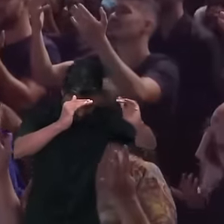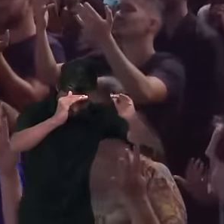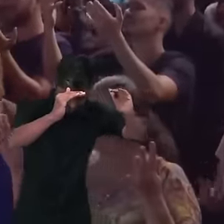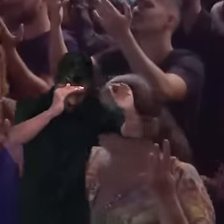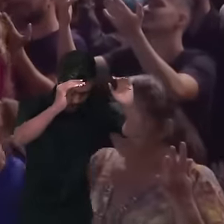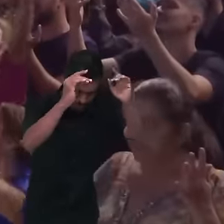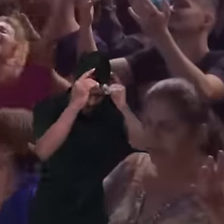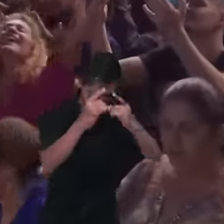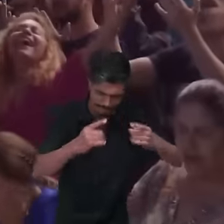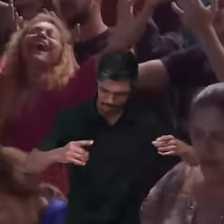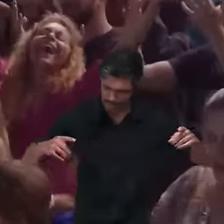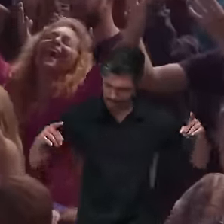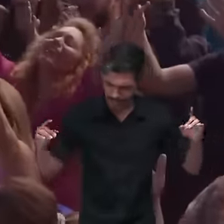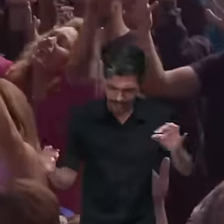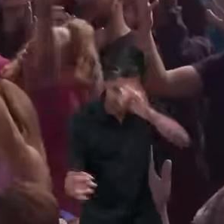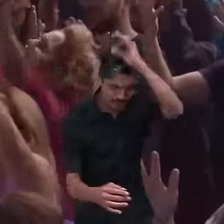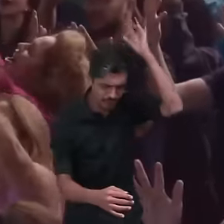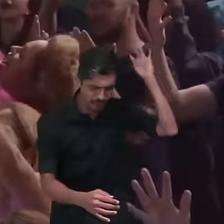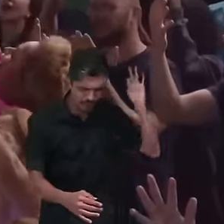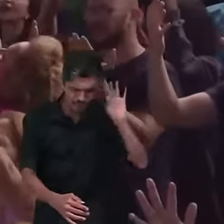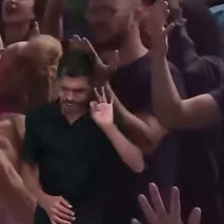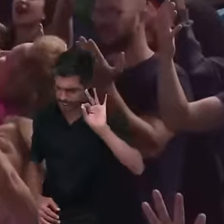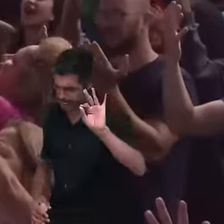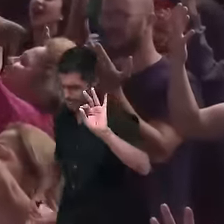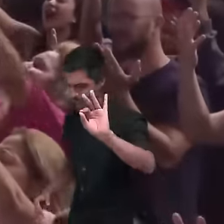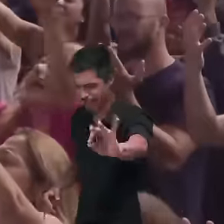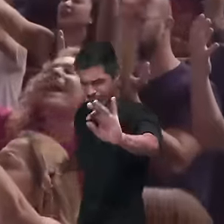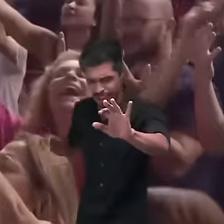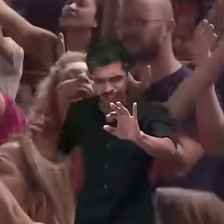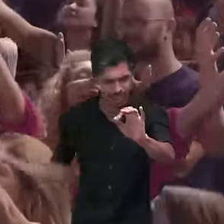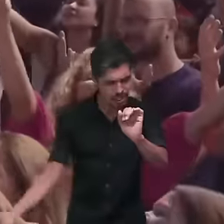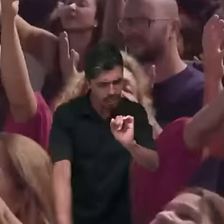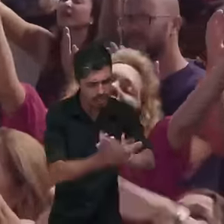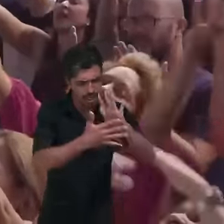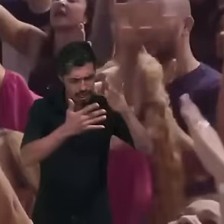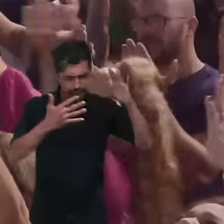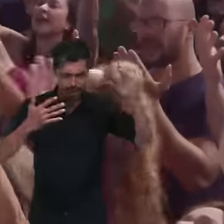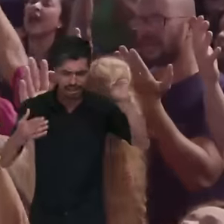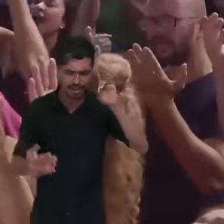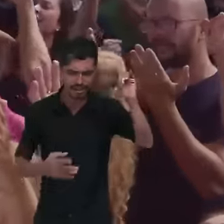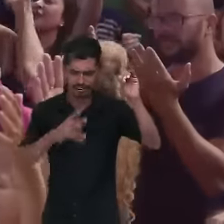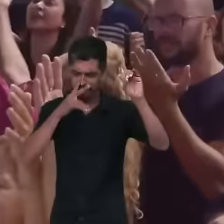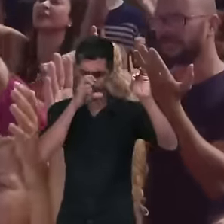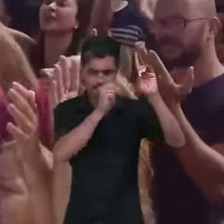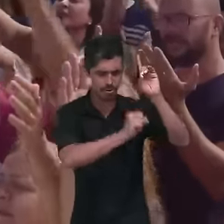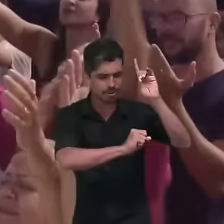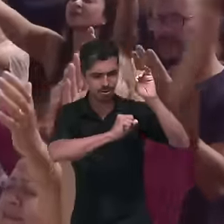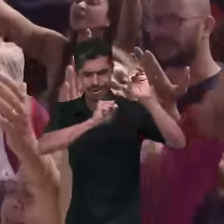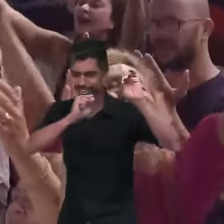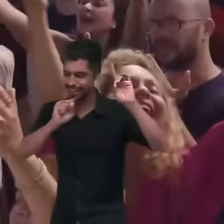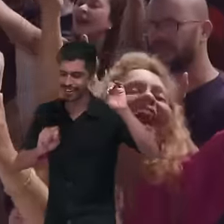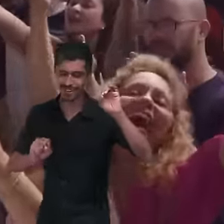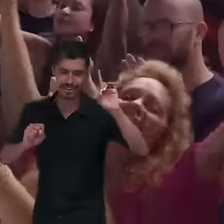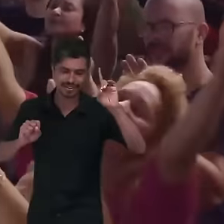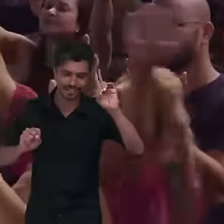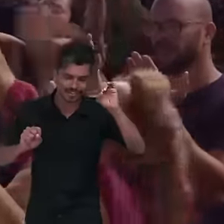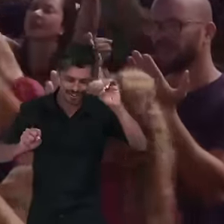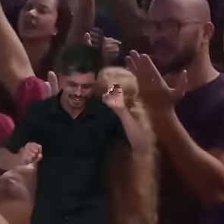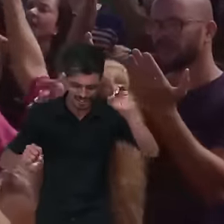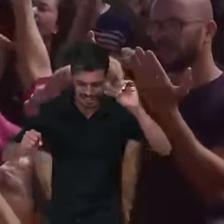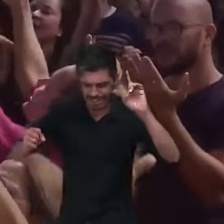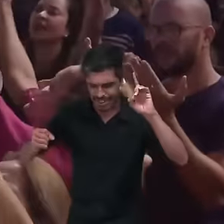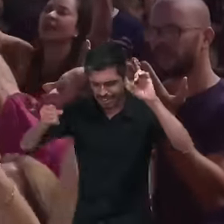honra. Toca, Espírito Santo, agora. Enche, Espírito Santo. A força agora,